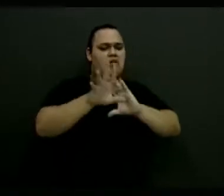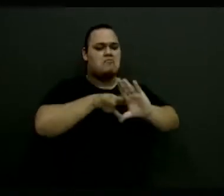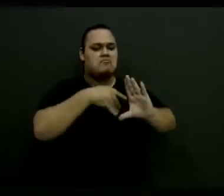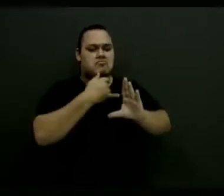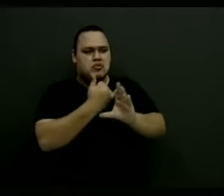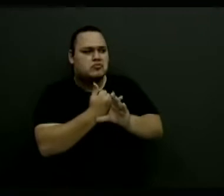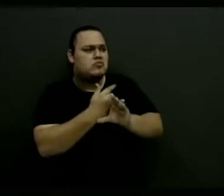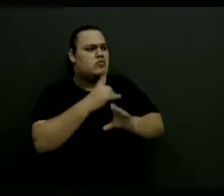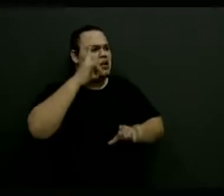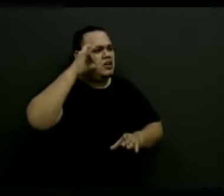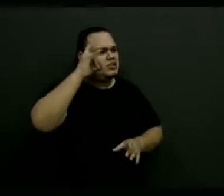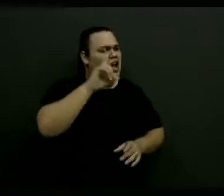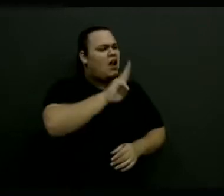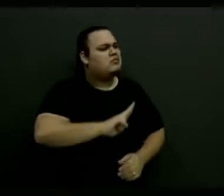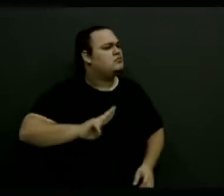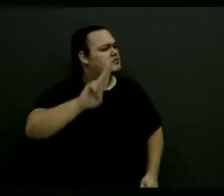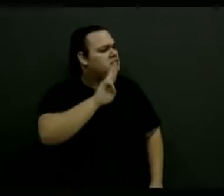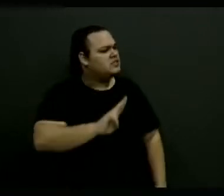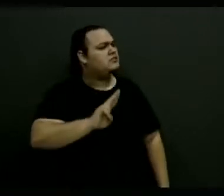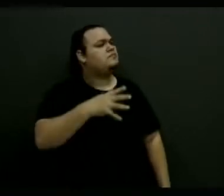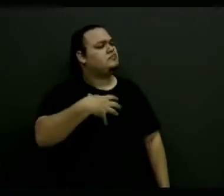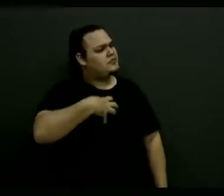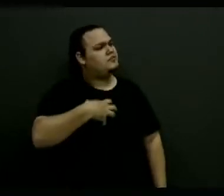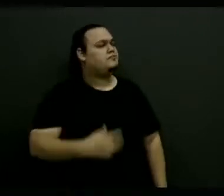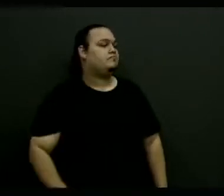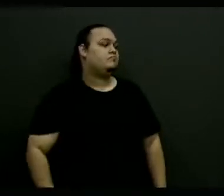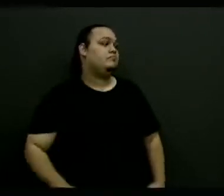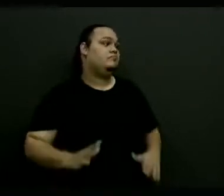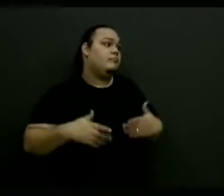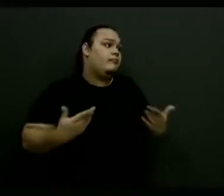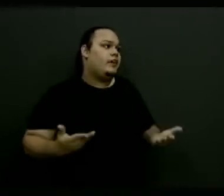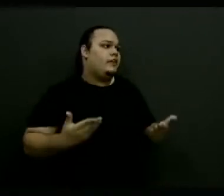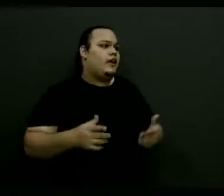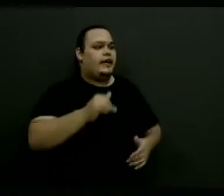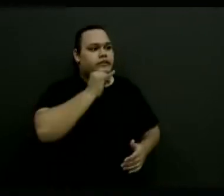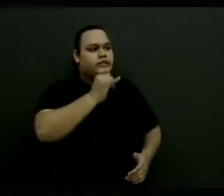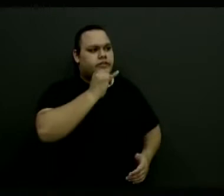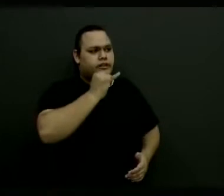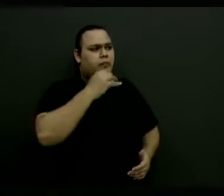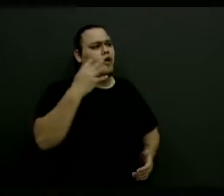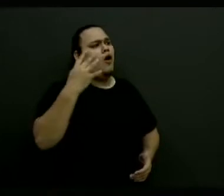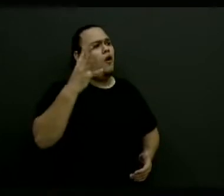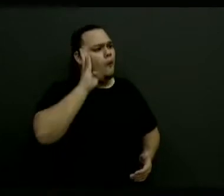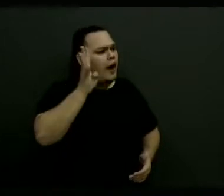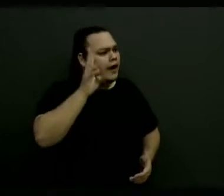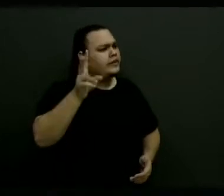usando e se reúnem nos dias de quarta-feira, sexta-feira, domingo na manhã e domingo à